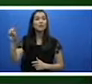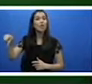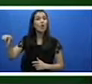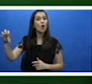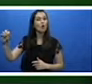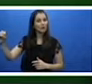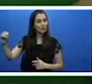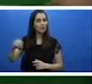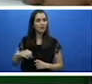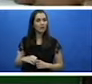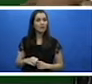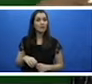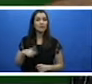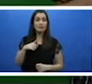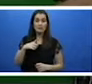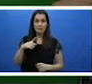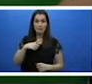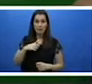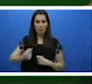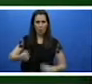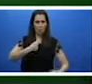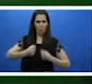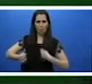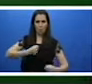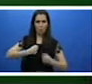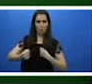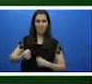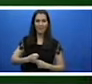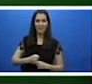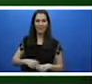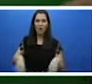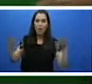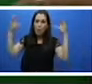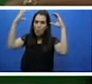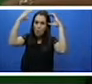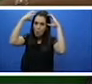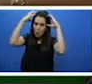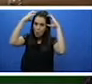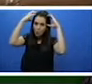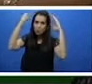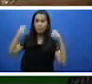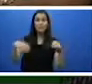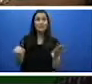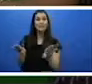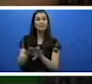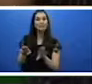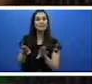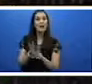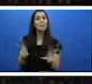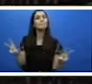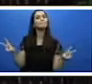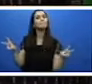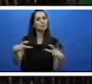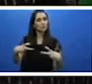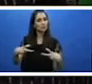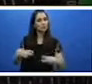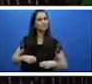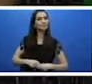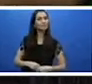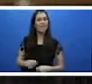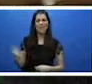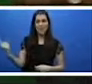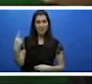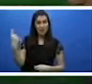olha. Apareceu o gorila, o urso pardo e o bicho preguiça. Todos têm o